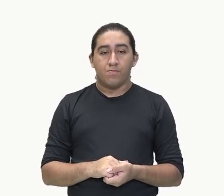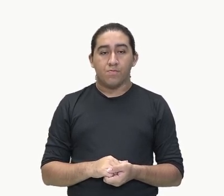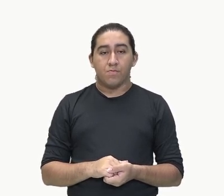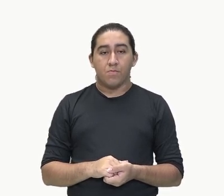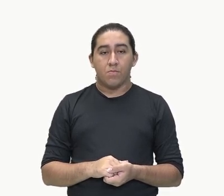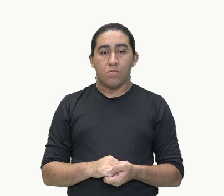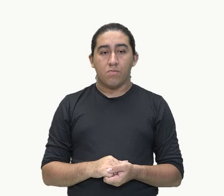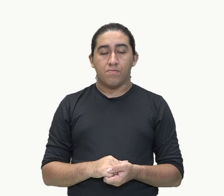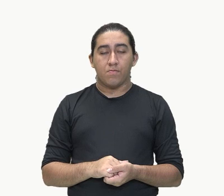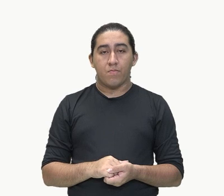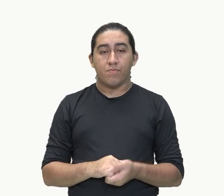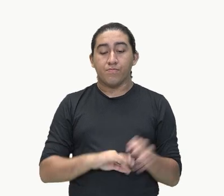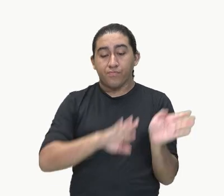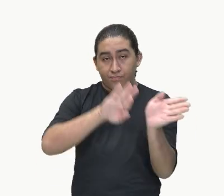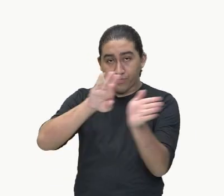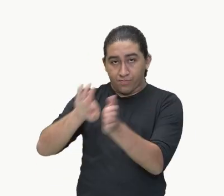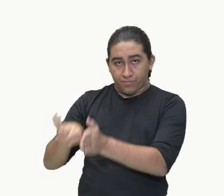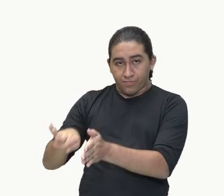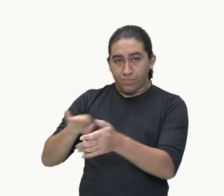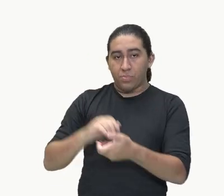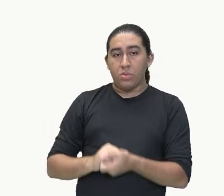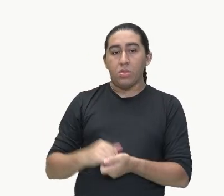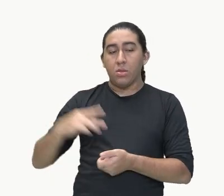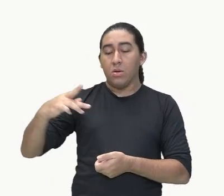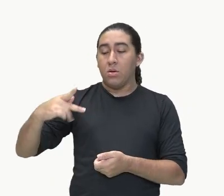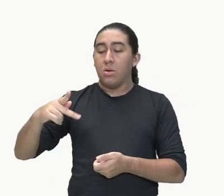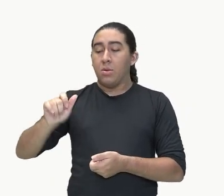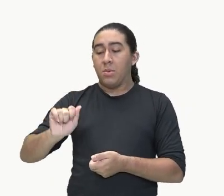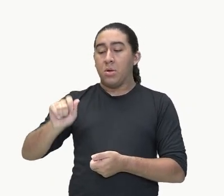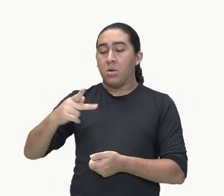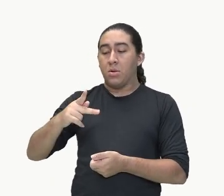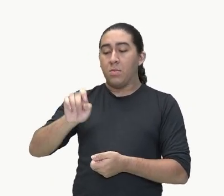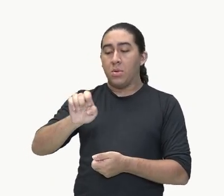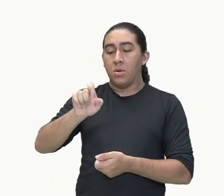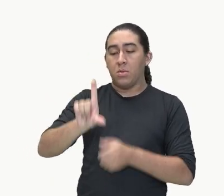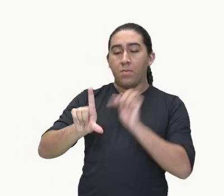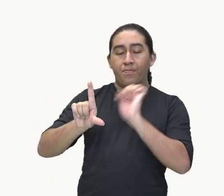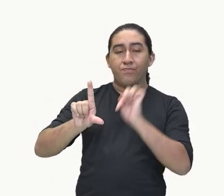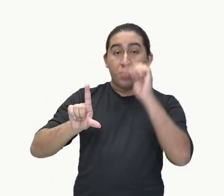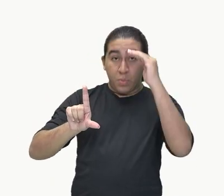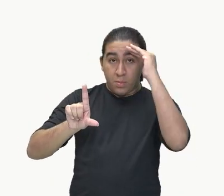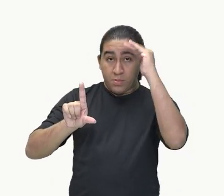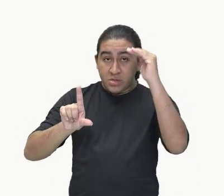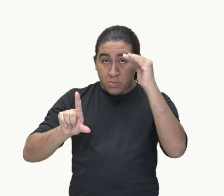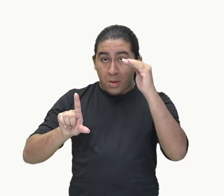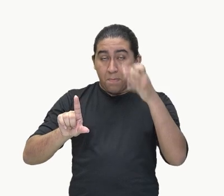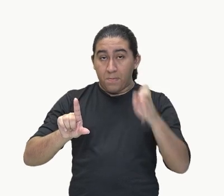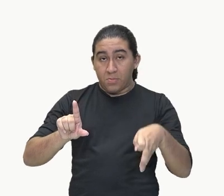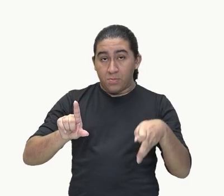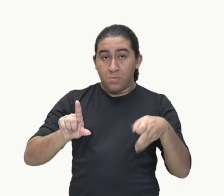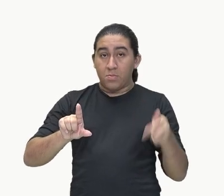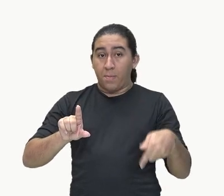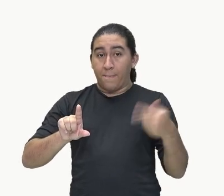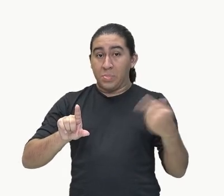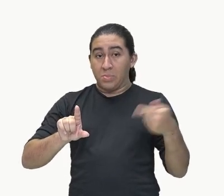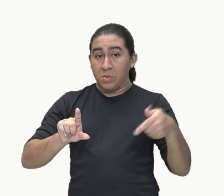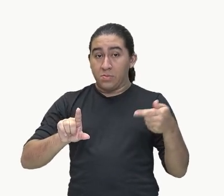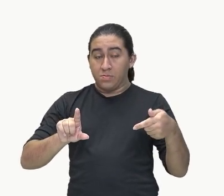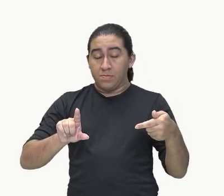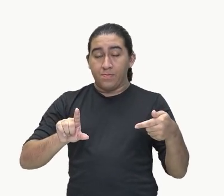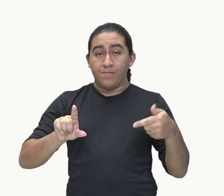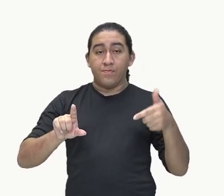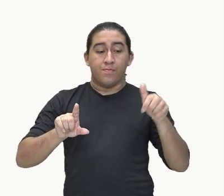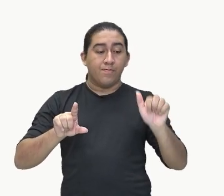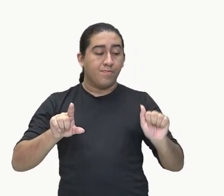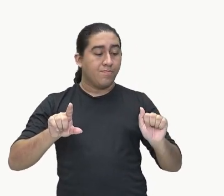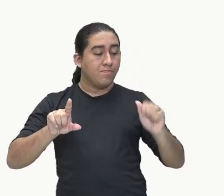Papelada, papel, né, a palavra primitiva, que é a primeira palavra, aquela palavra base, que a